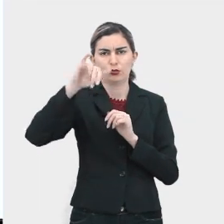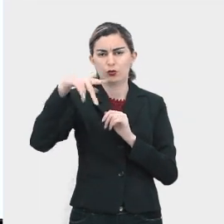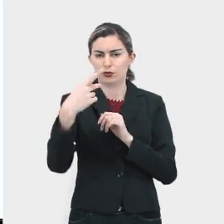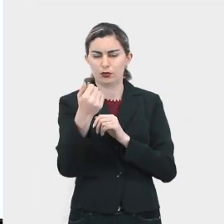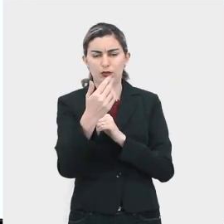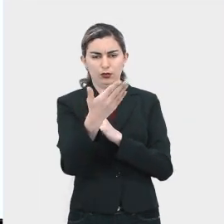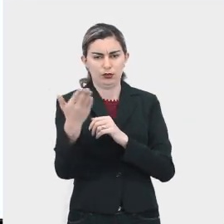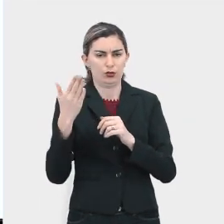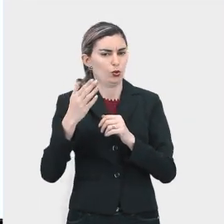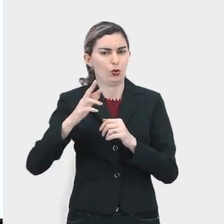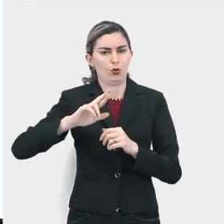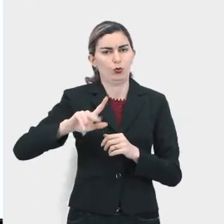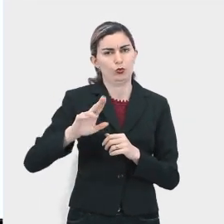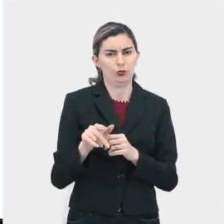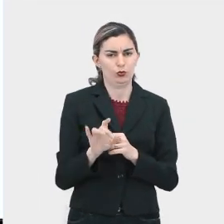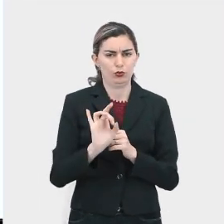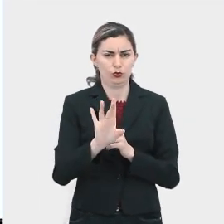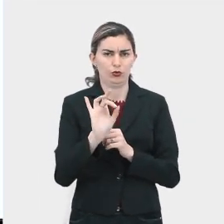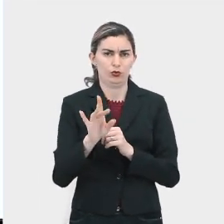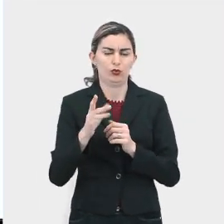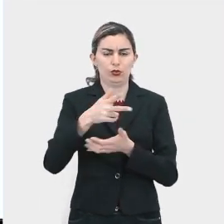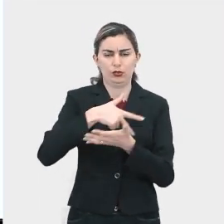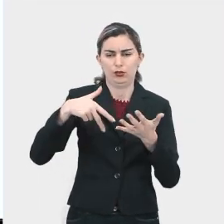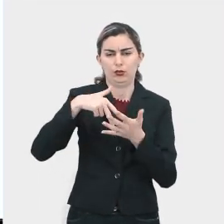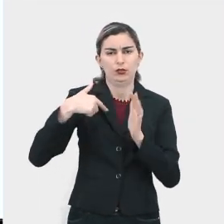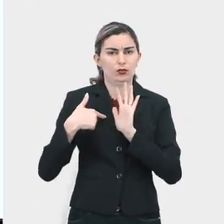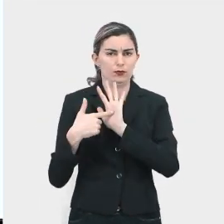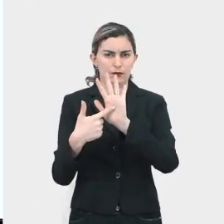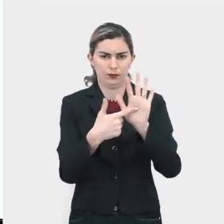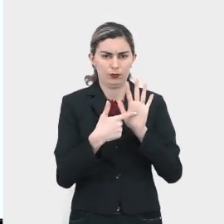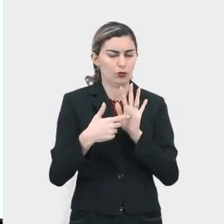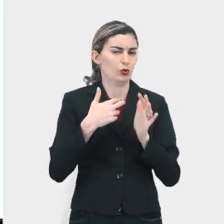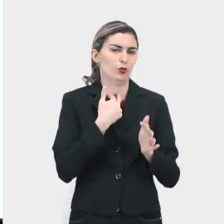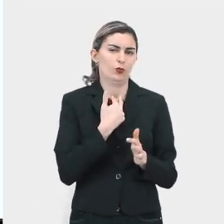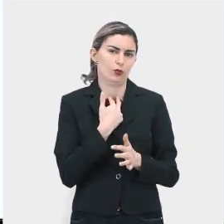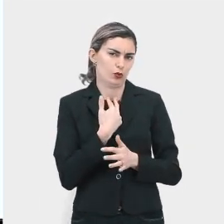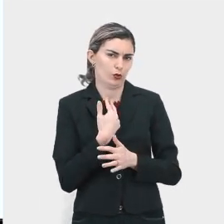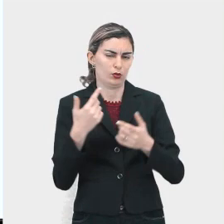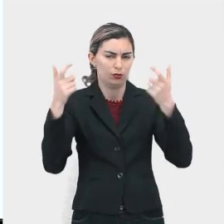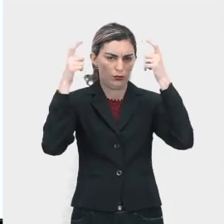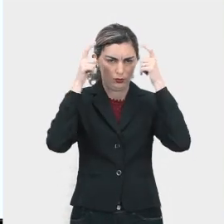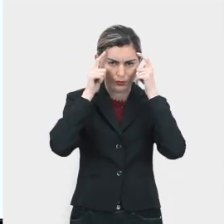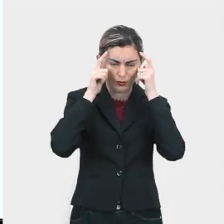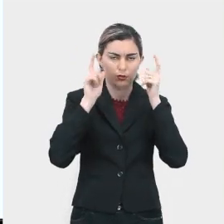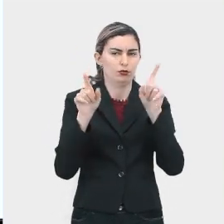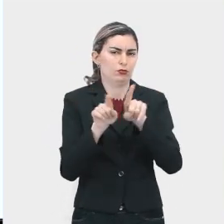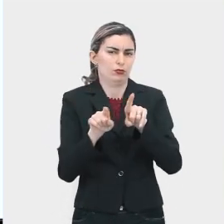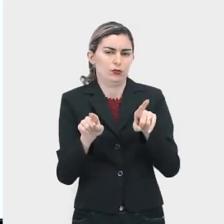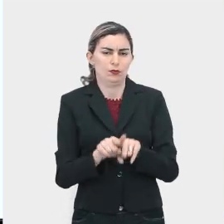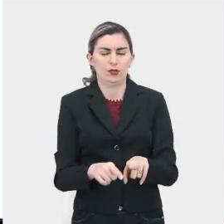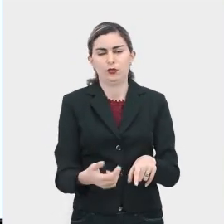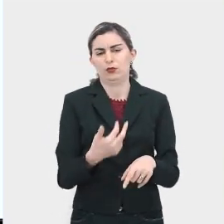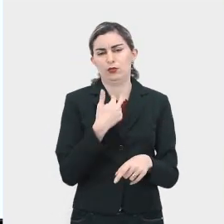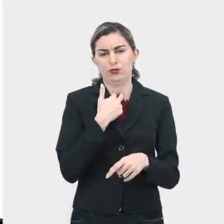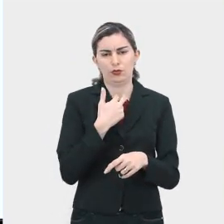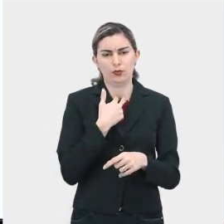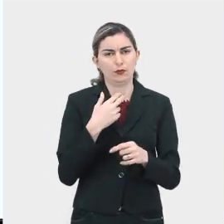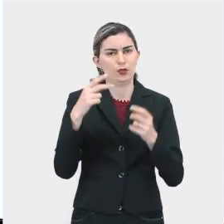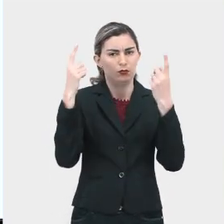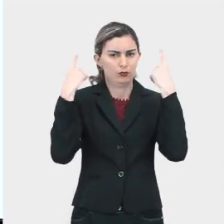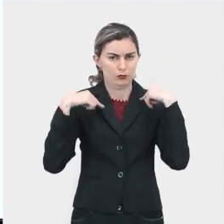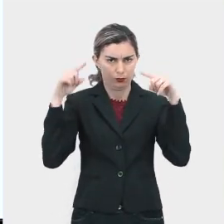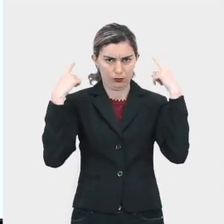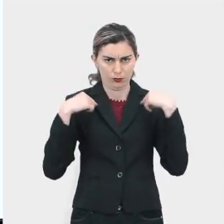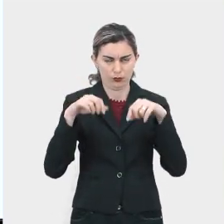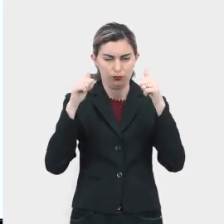Então, não são essas danças que eu apresentei. Então, não pode ser nem sobre o rezado, nem sobre o pastoril,